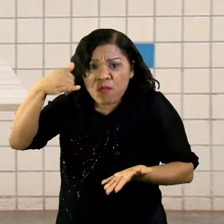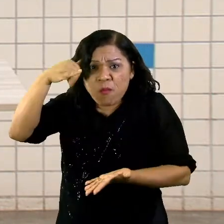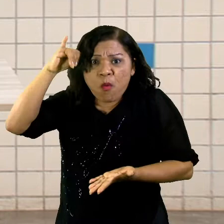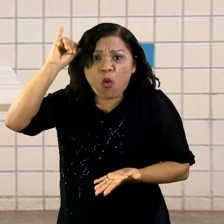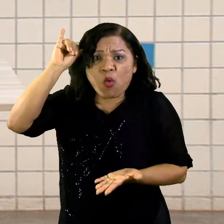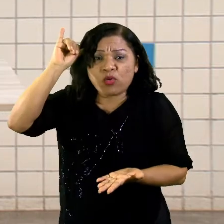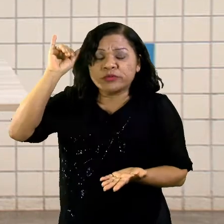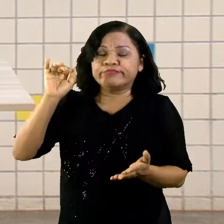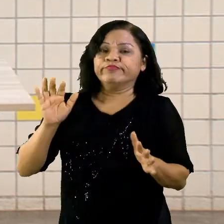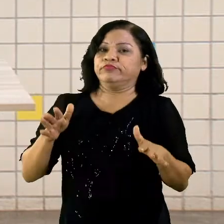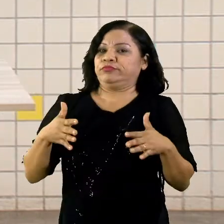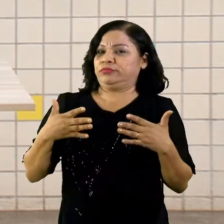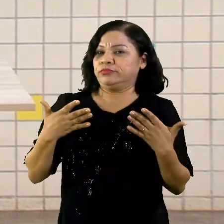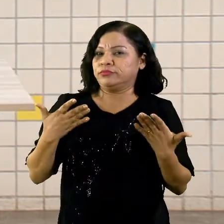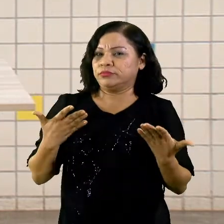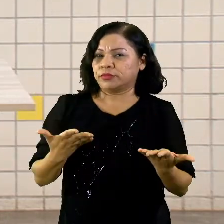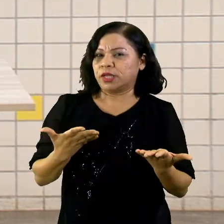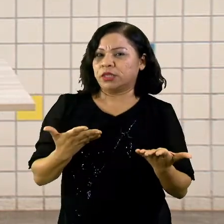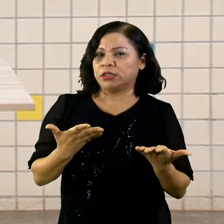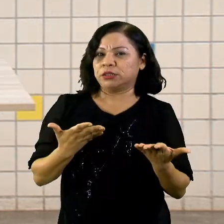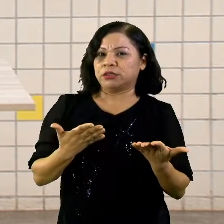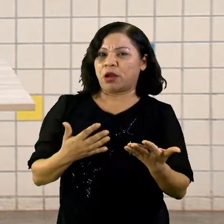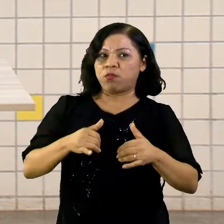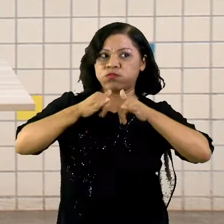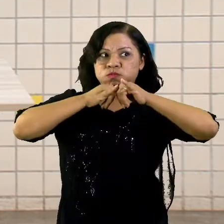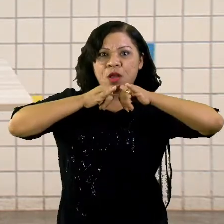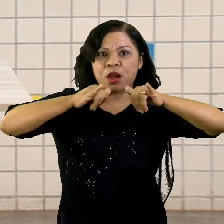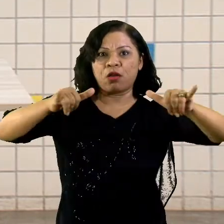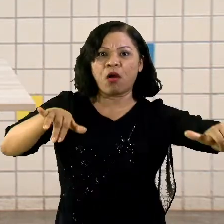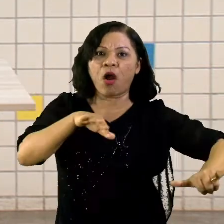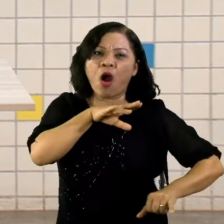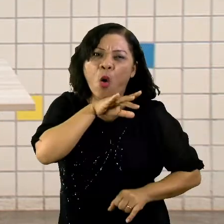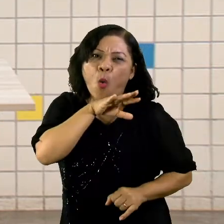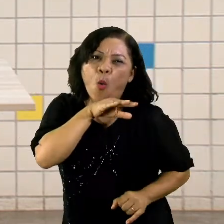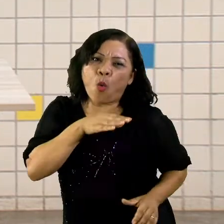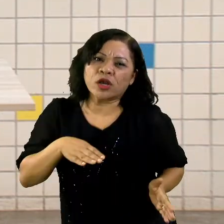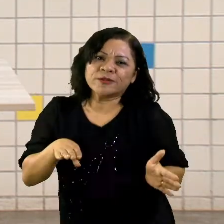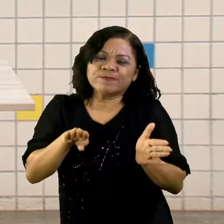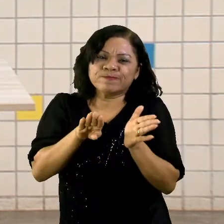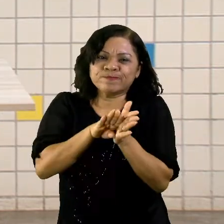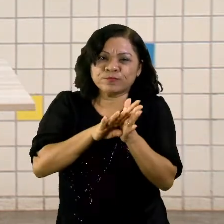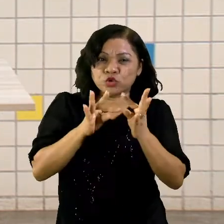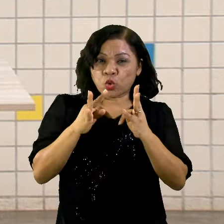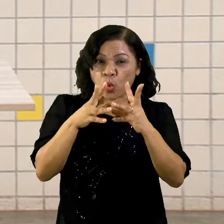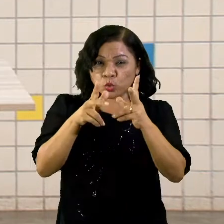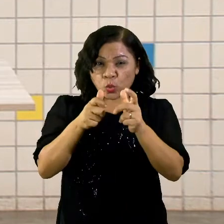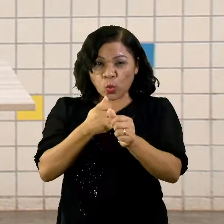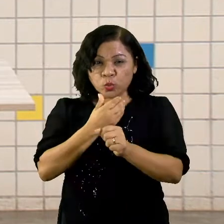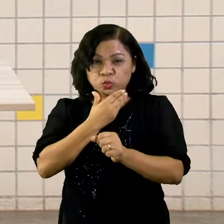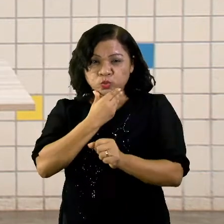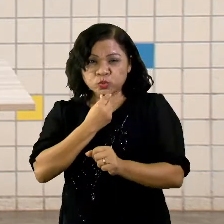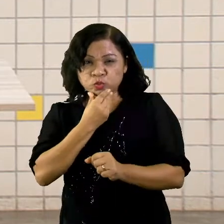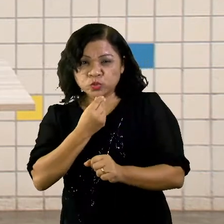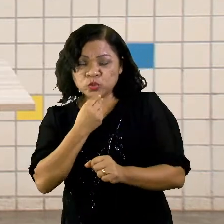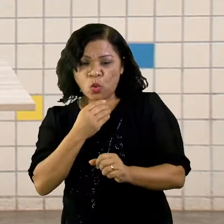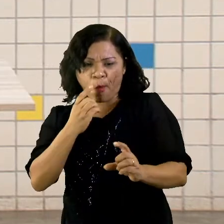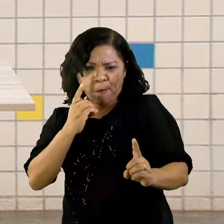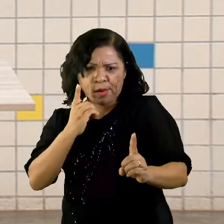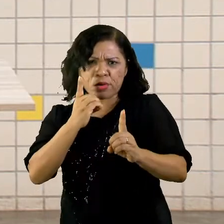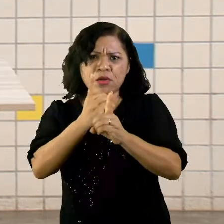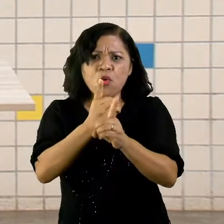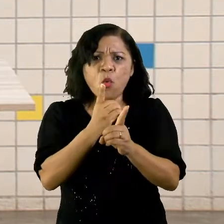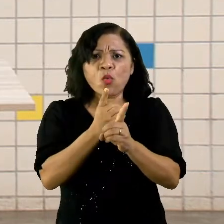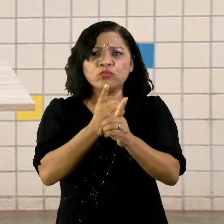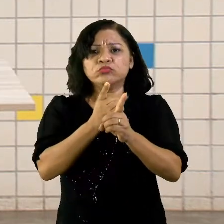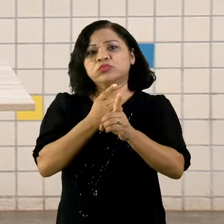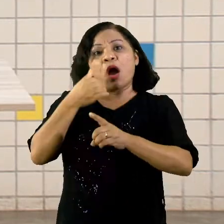Foi então que a notícia ruim chegou. Os vaqueiros encontraram o seu boi morto e sem